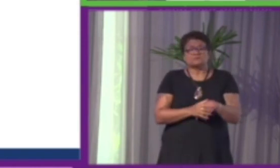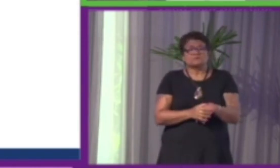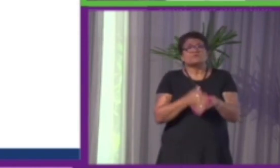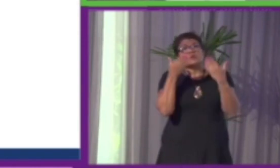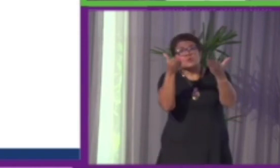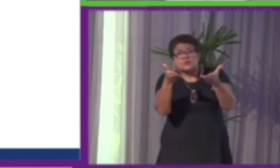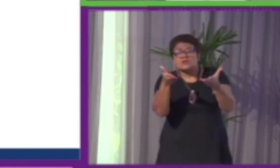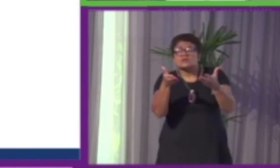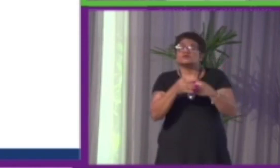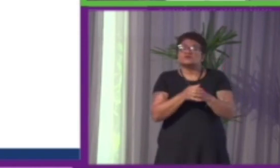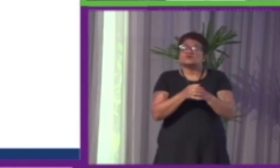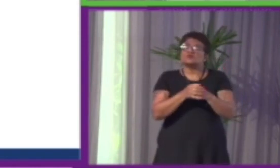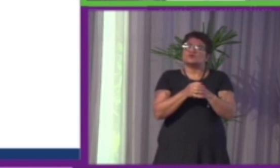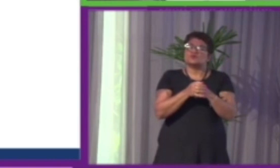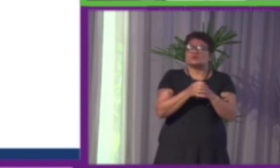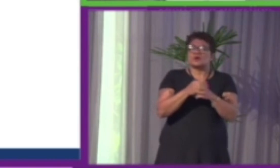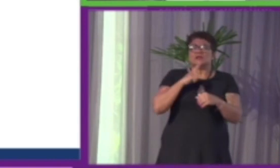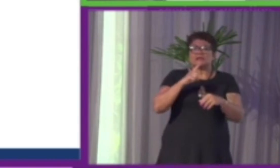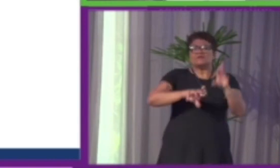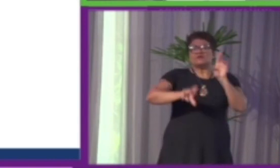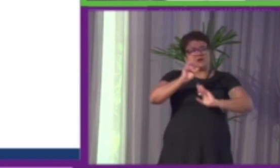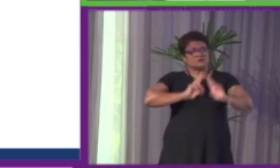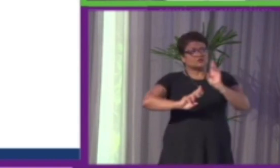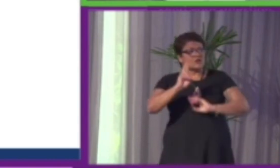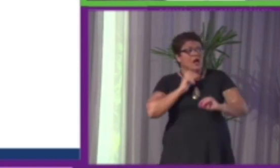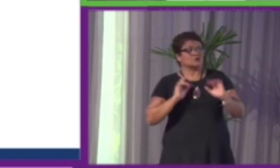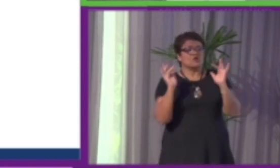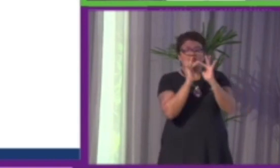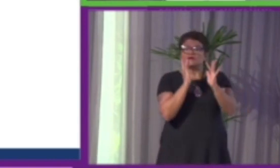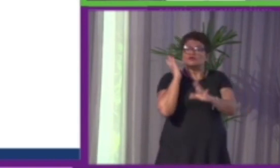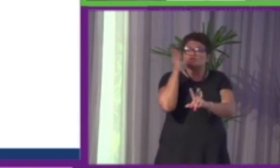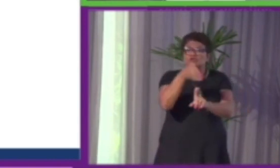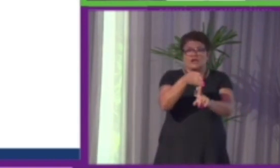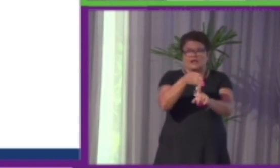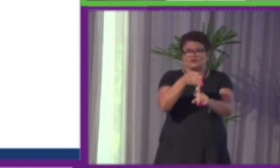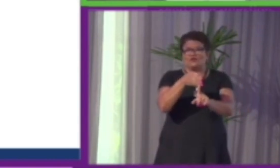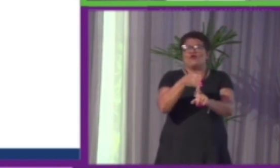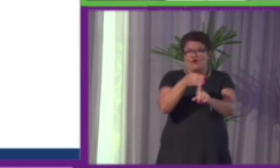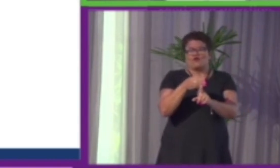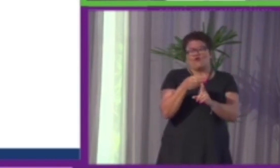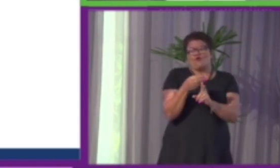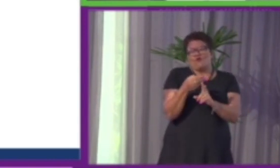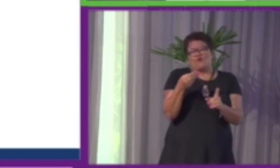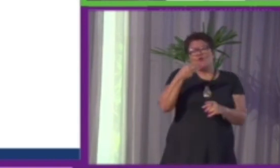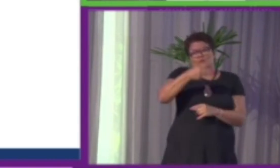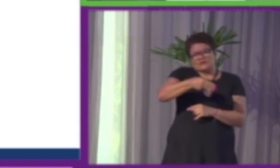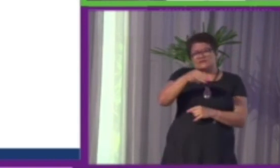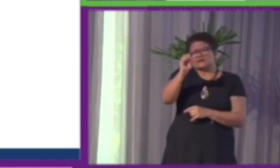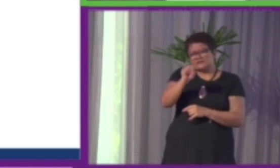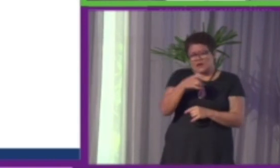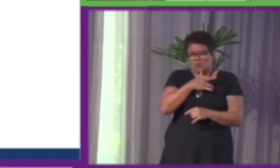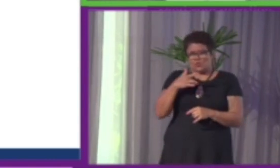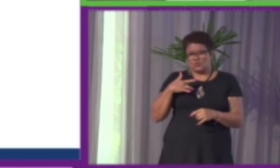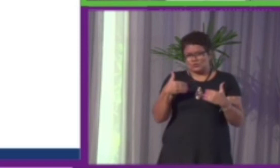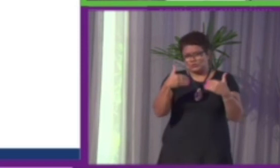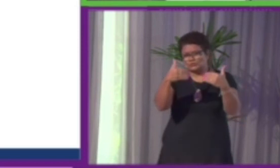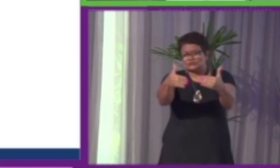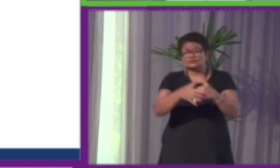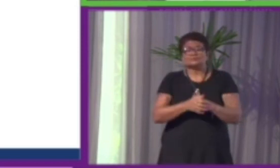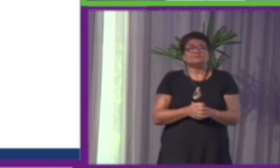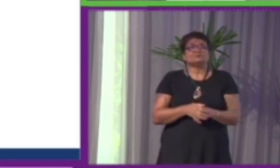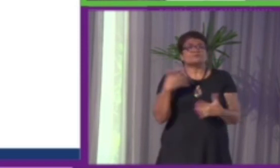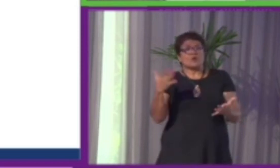foi esse resultado desse contato direto com o Ministério da Saúde, com proposta de parcerias, e aí com isso a gente sugeriu